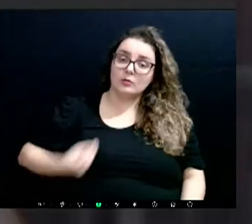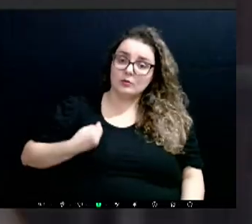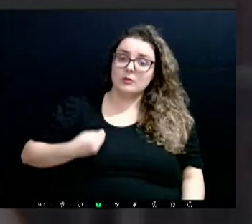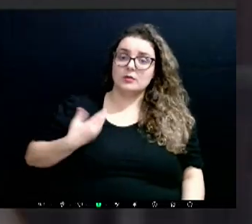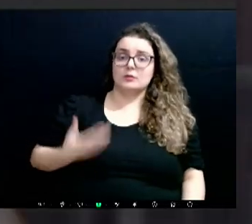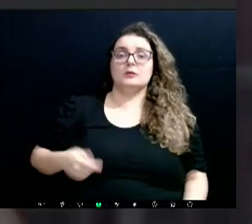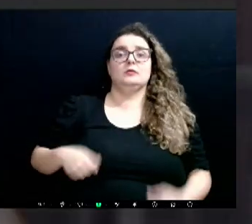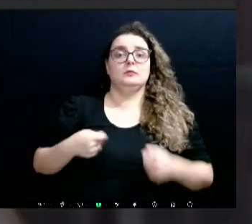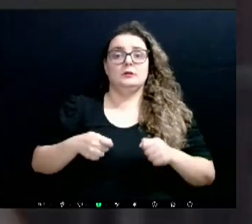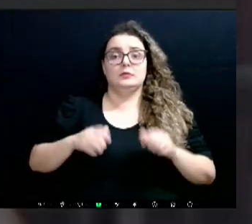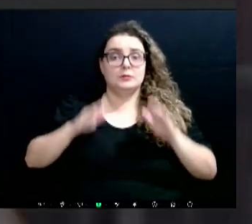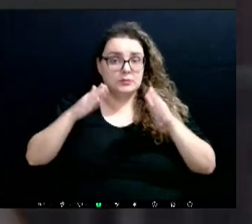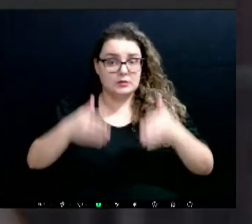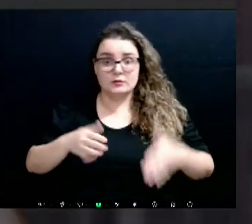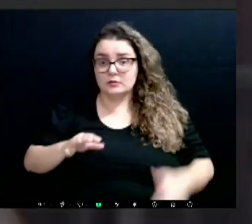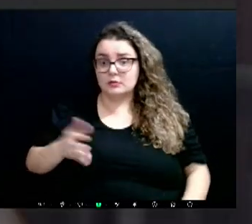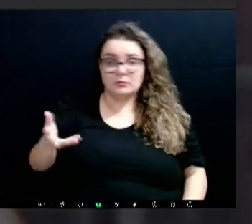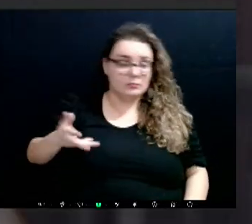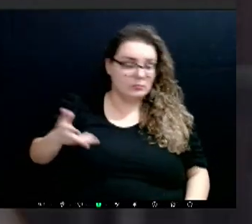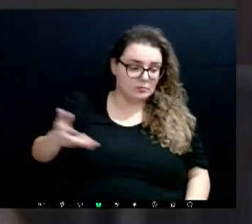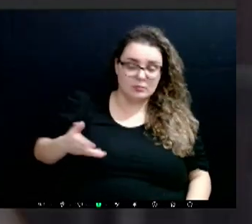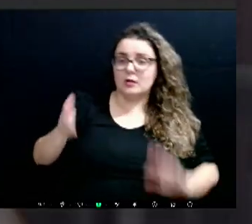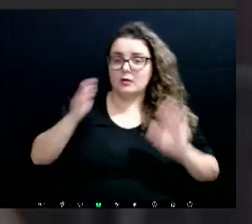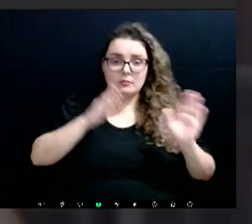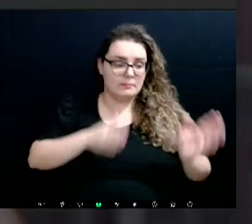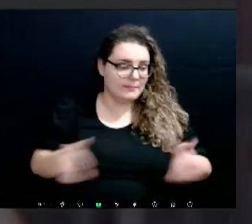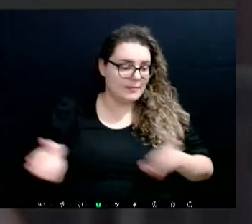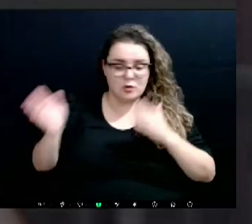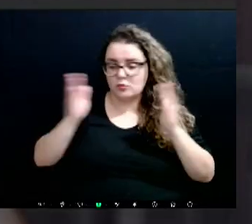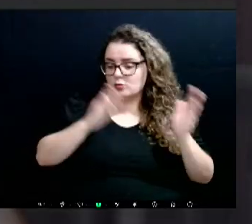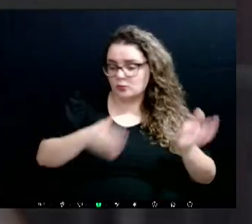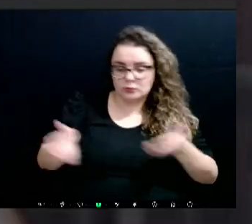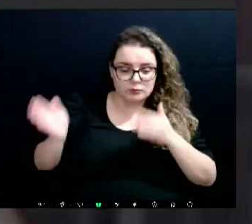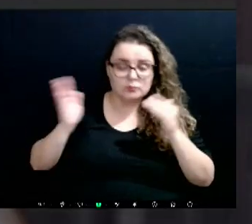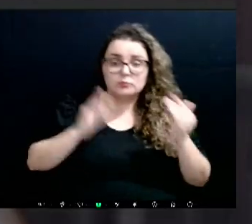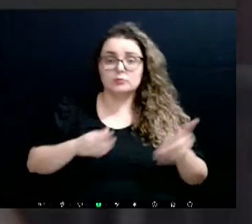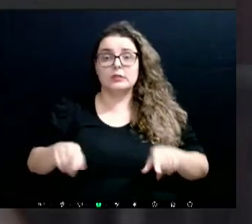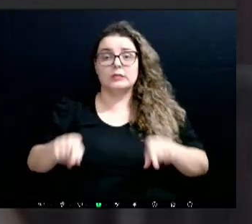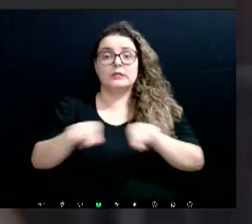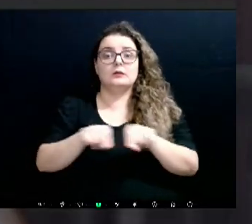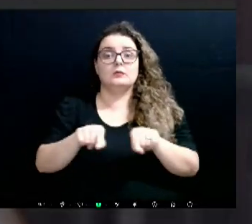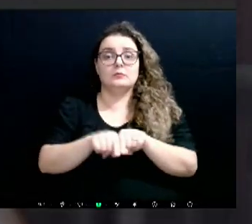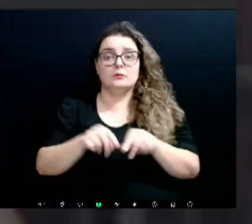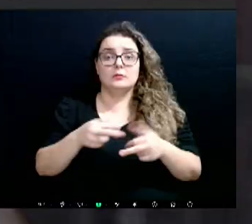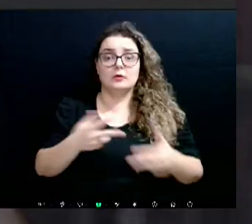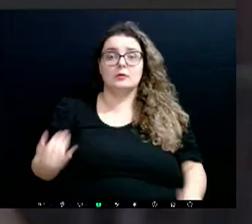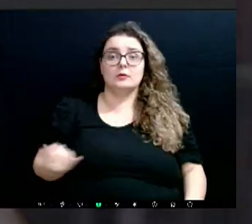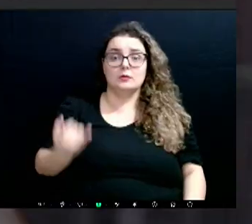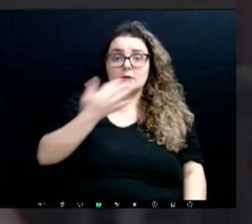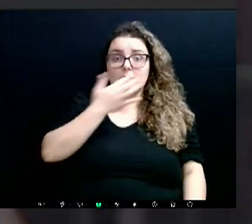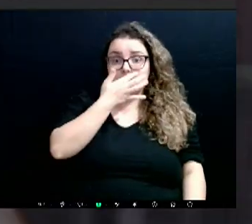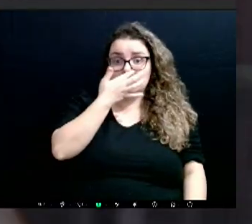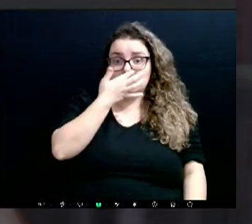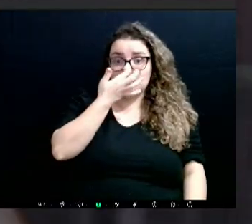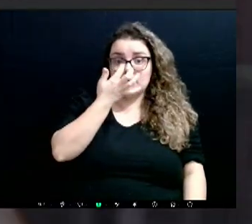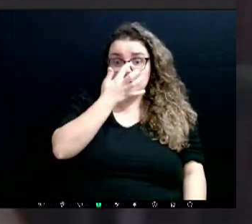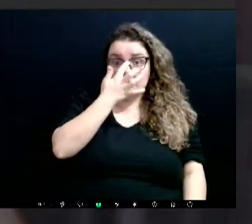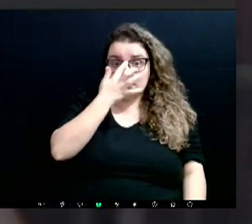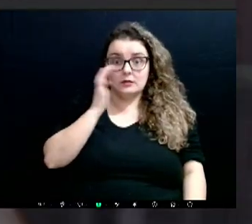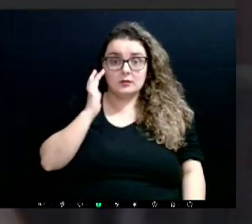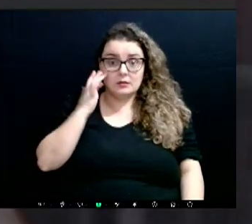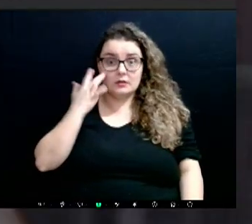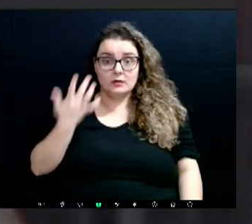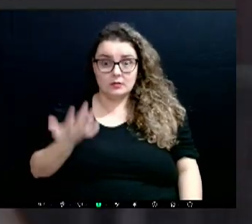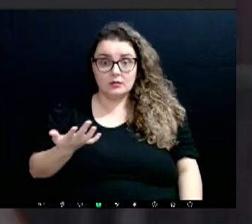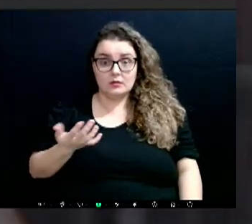momento acelerado, produzindo, e também uma coisa muito importante, eu acho que isso até a Adriana